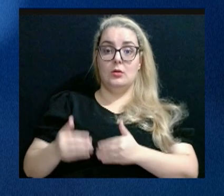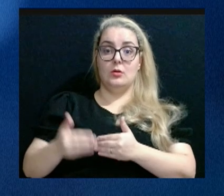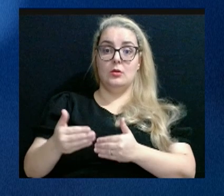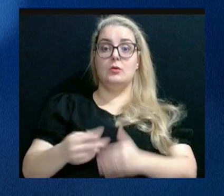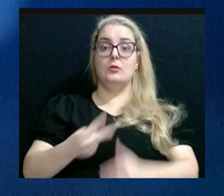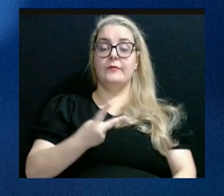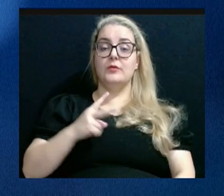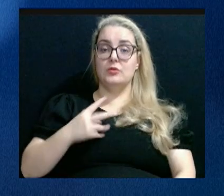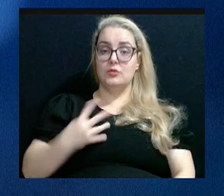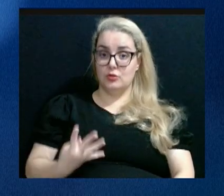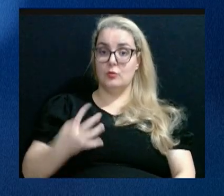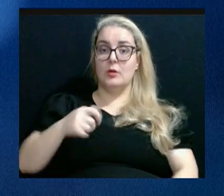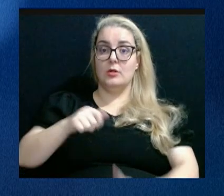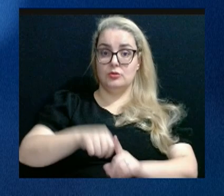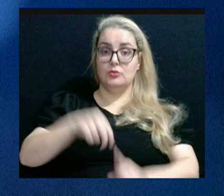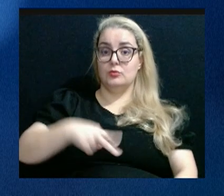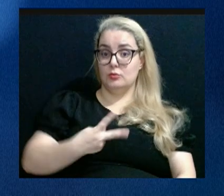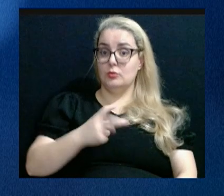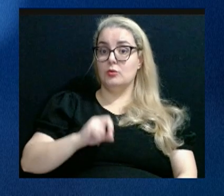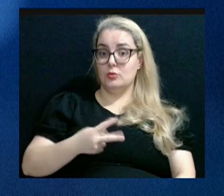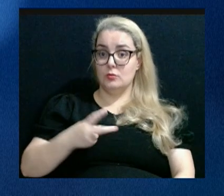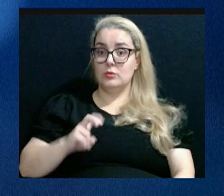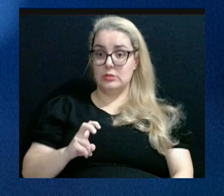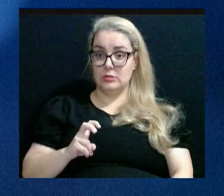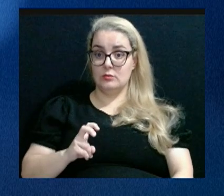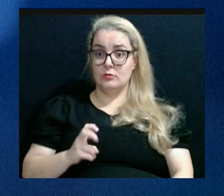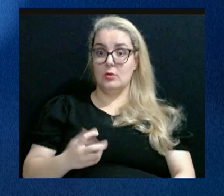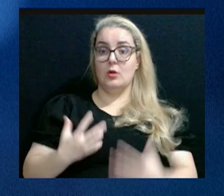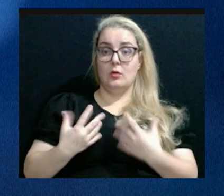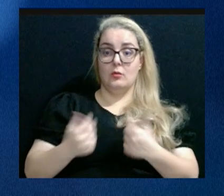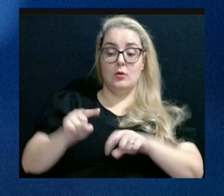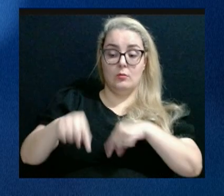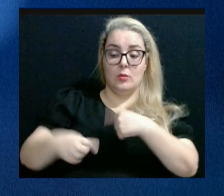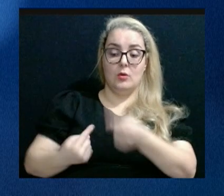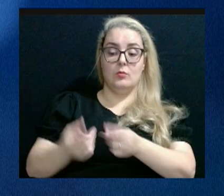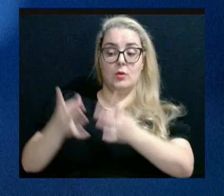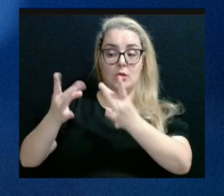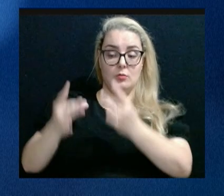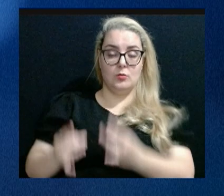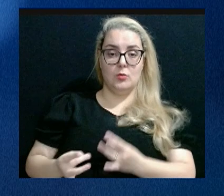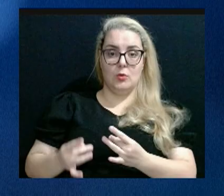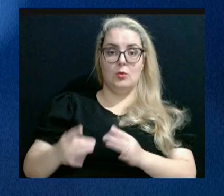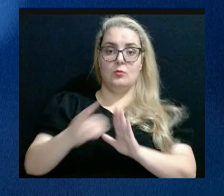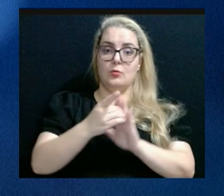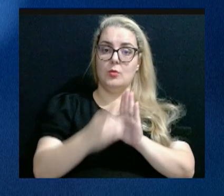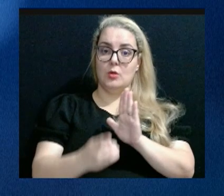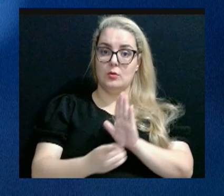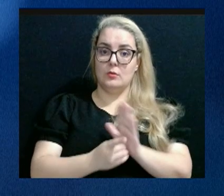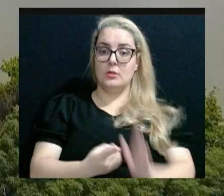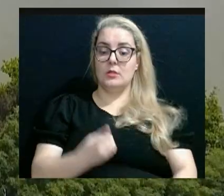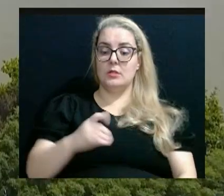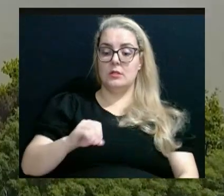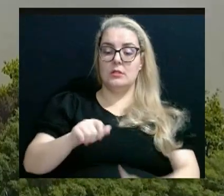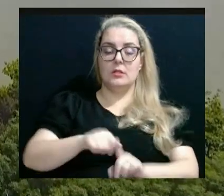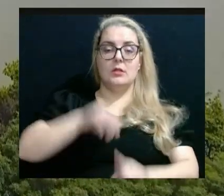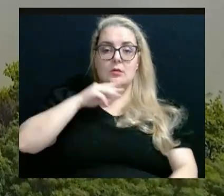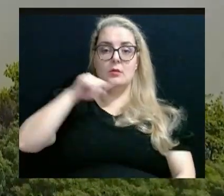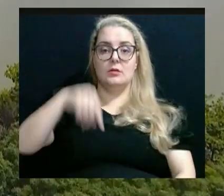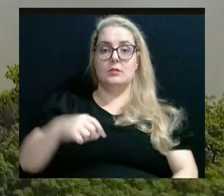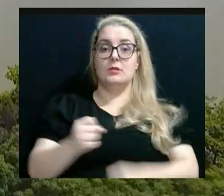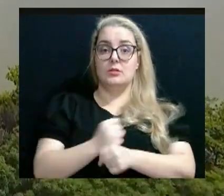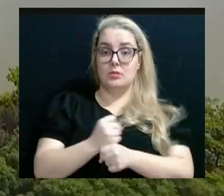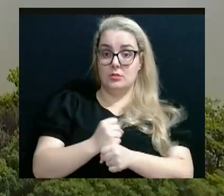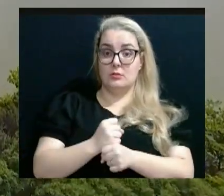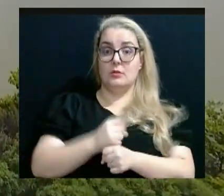de novembro de 2025 e foi posteriormente detalhada por decreto em 10 de março deste ano, que